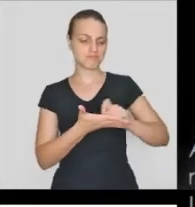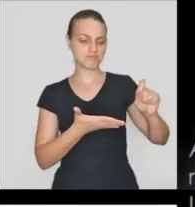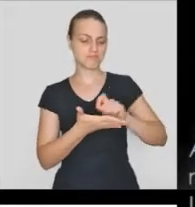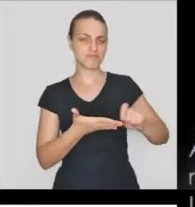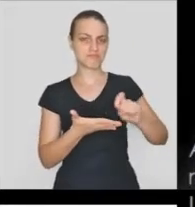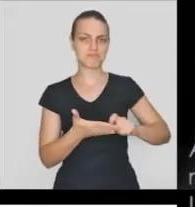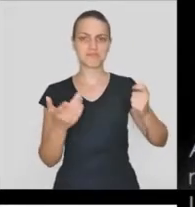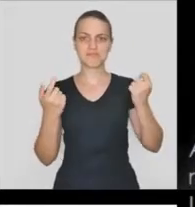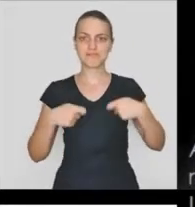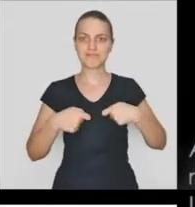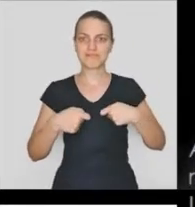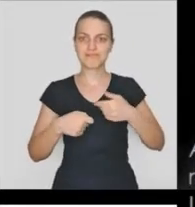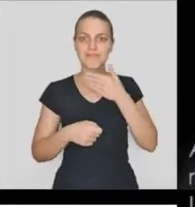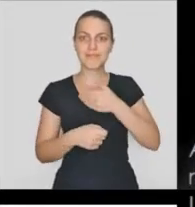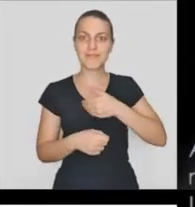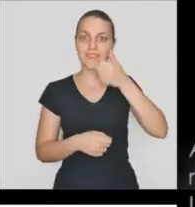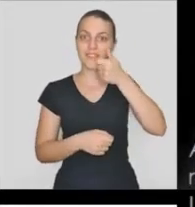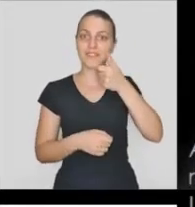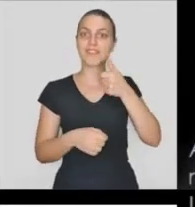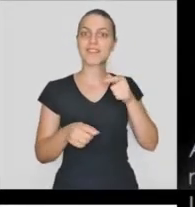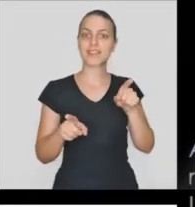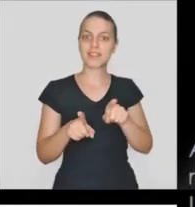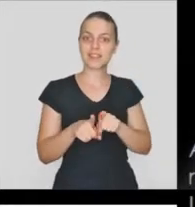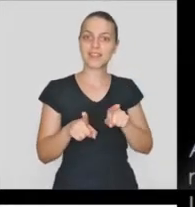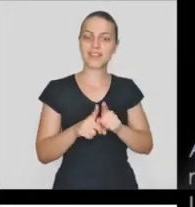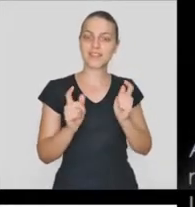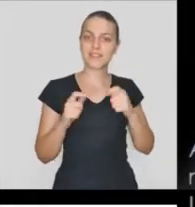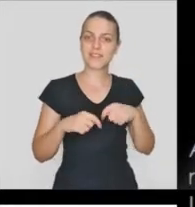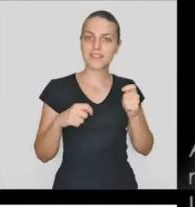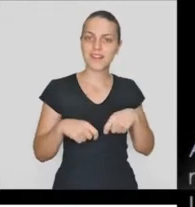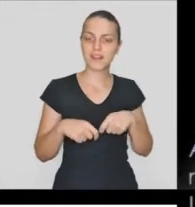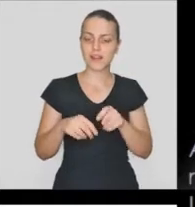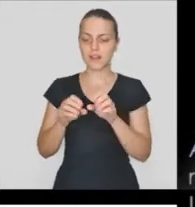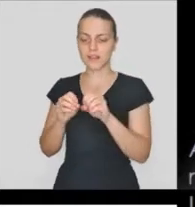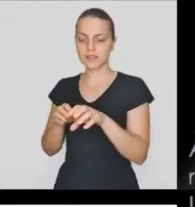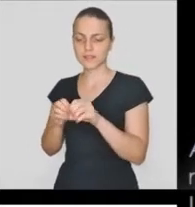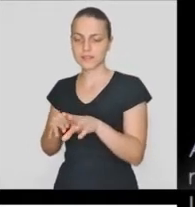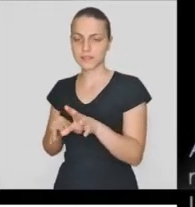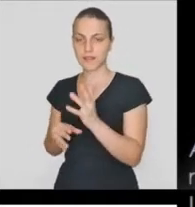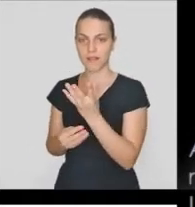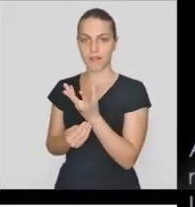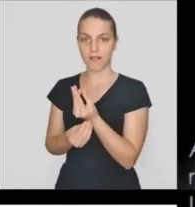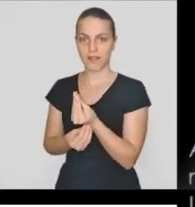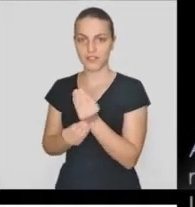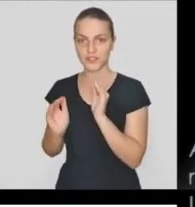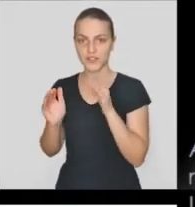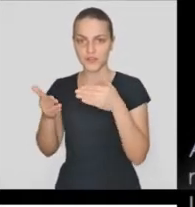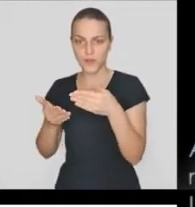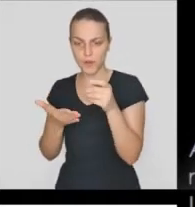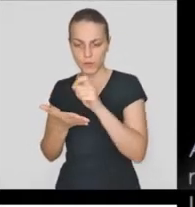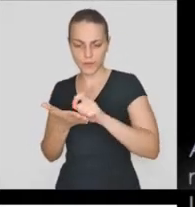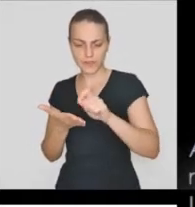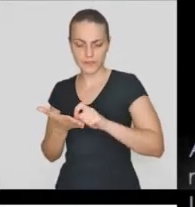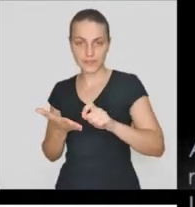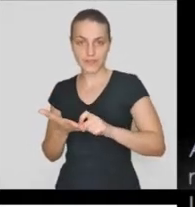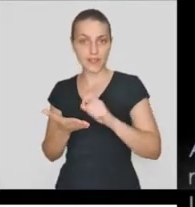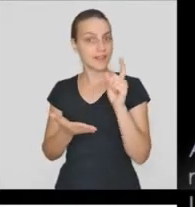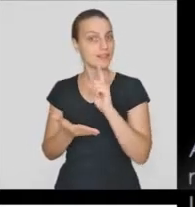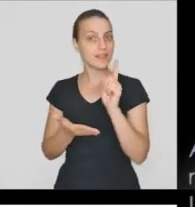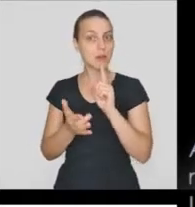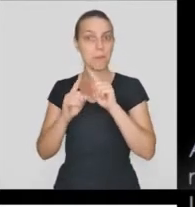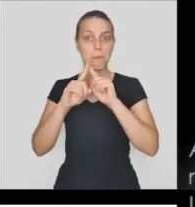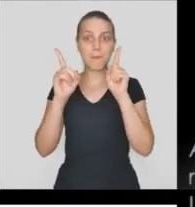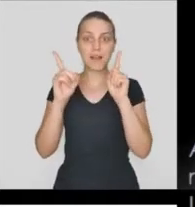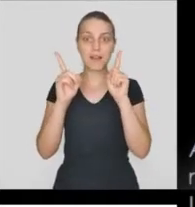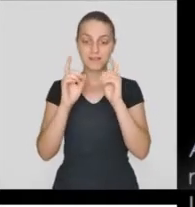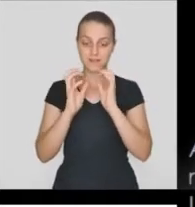escrita, apesar de que a arte de educação não visava a escrita, mas isso mostra como o cérebro humano é